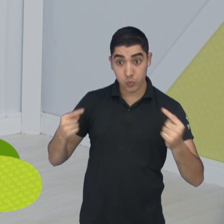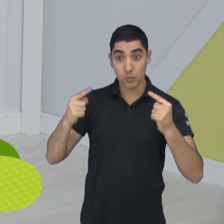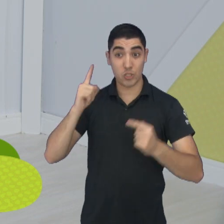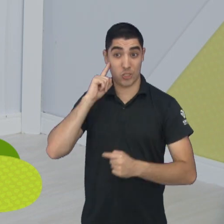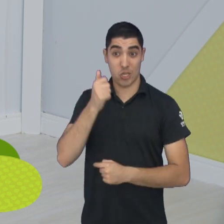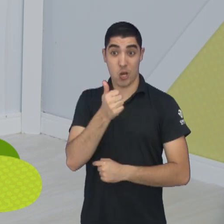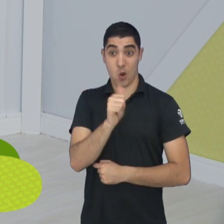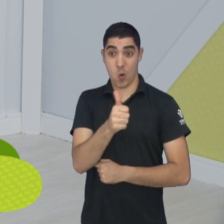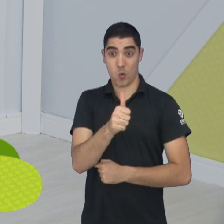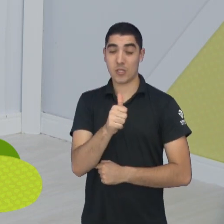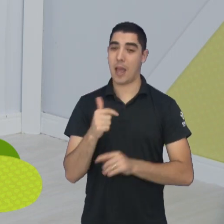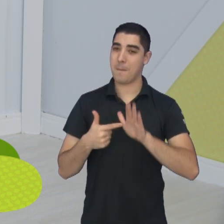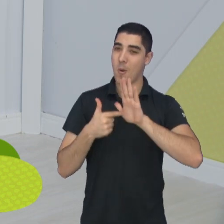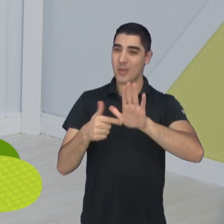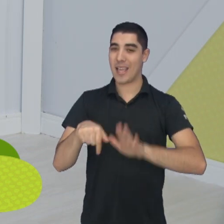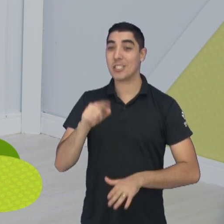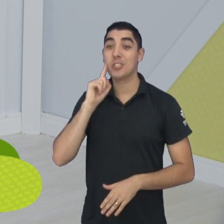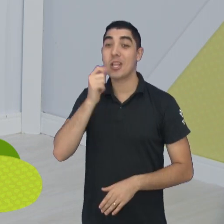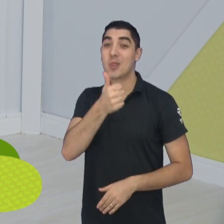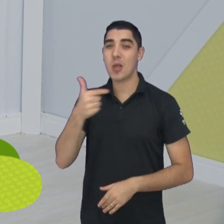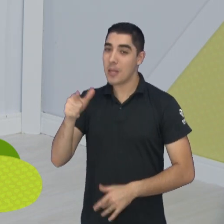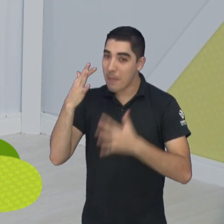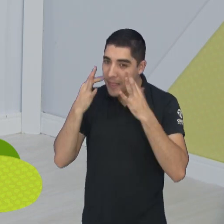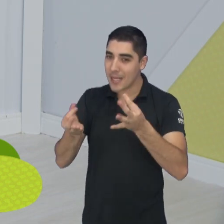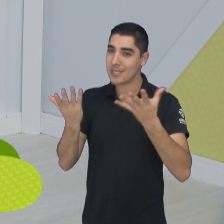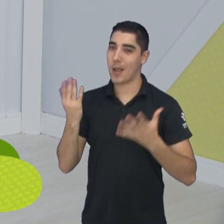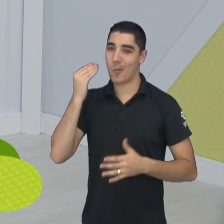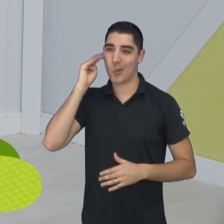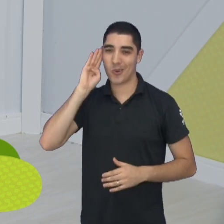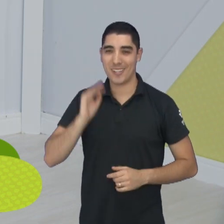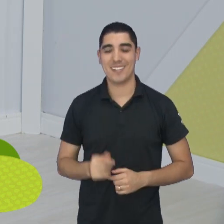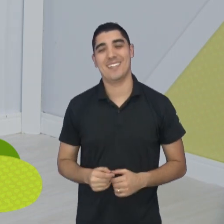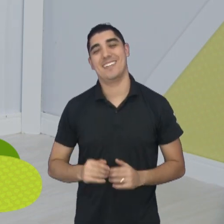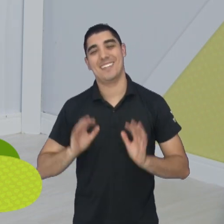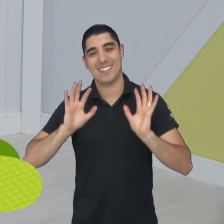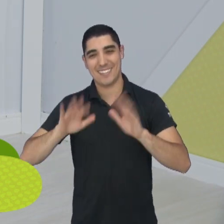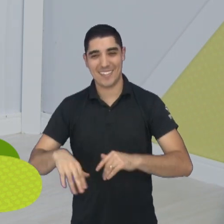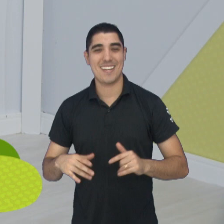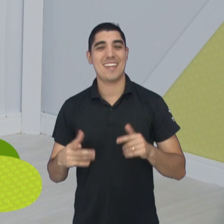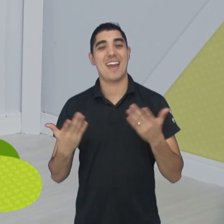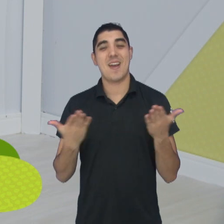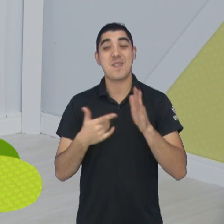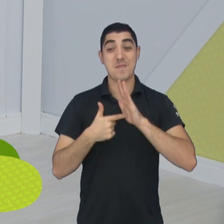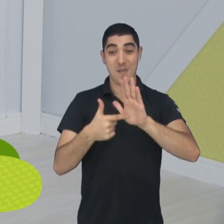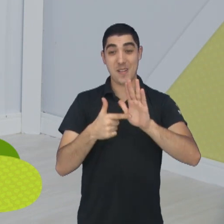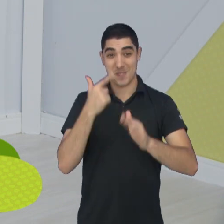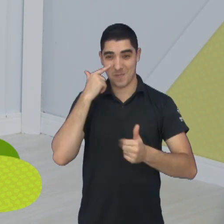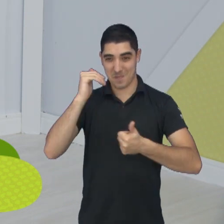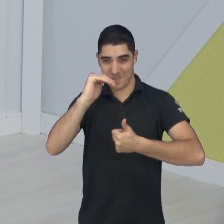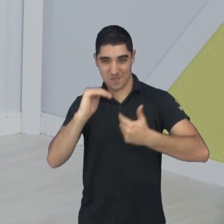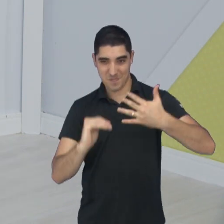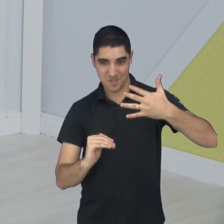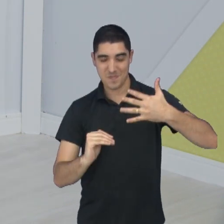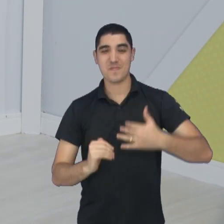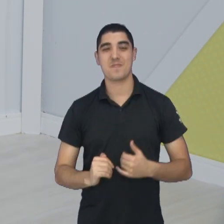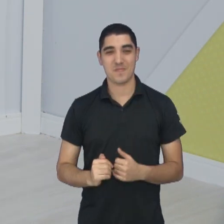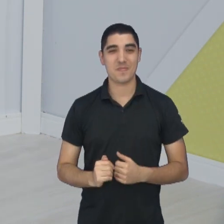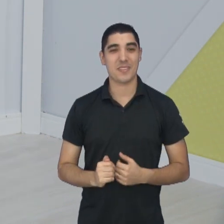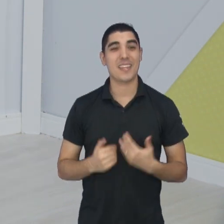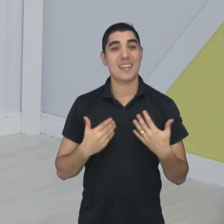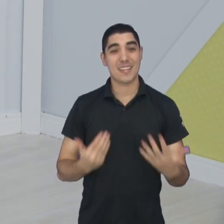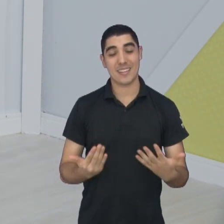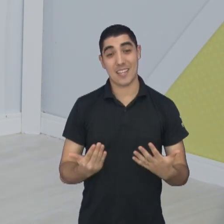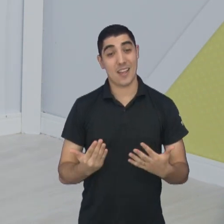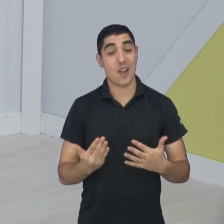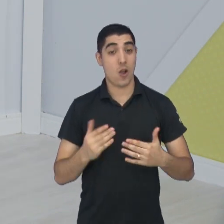12. Ah, tá bom. Presta atenção no programa, Bruno. É o seguinte, classificação, Piteco. Vai, Piteco. Olha só, Cruzeiro e Farmacon de Vôlei,